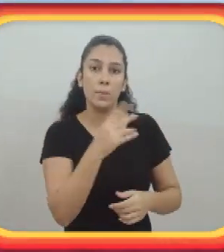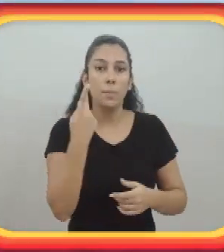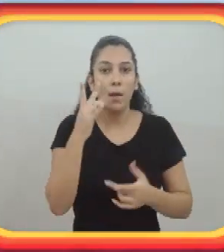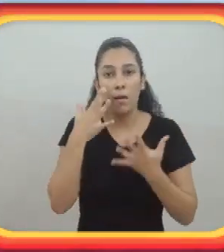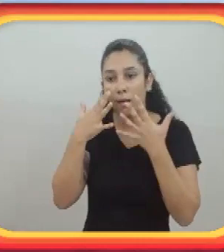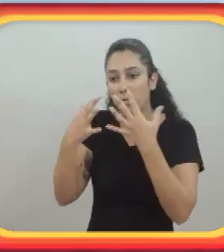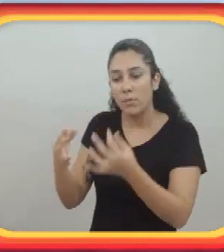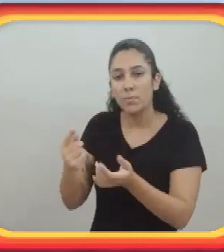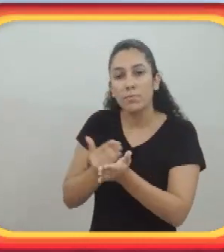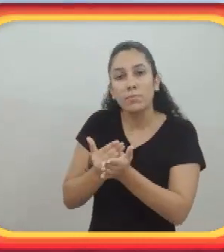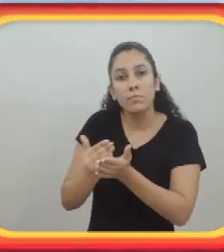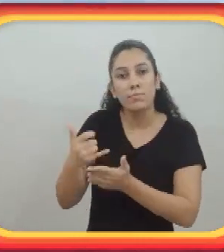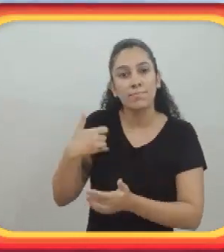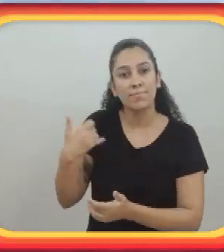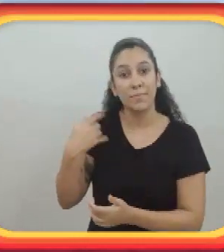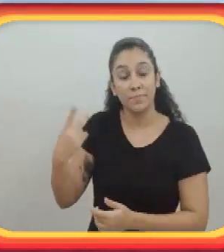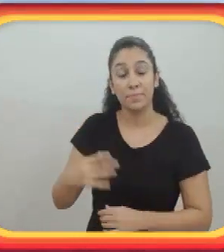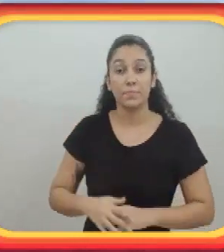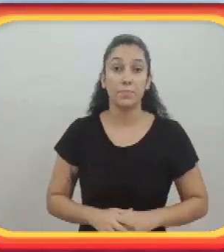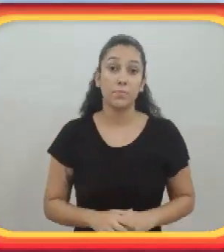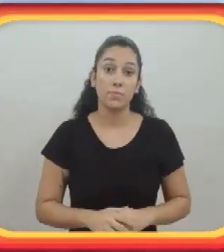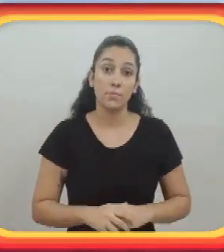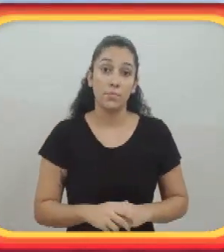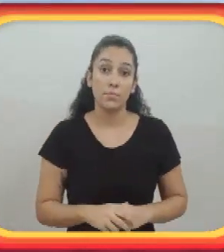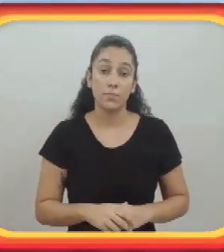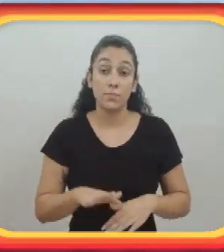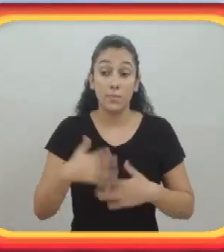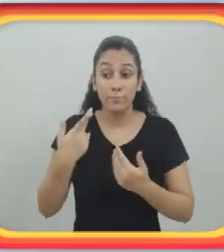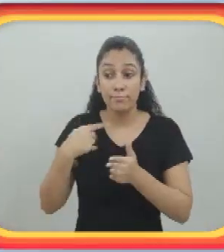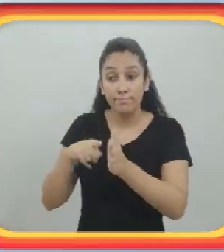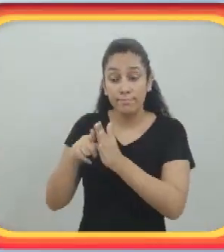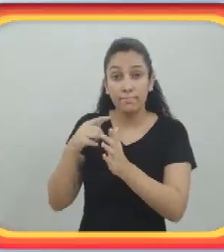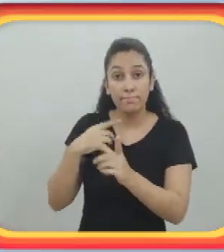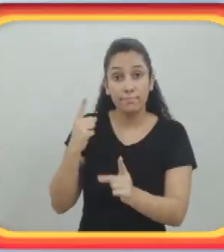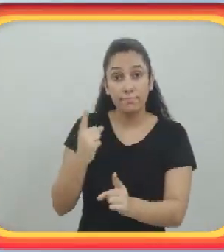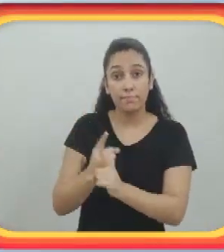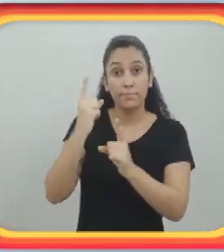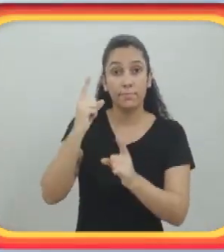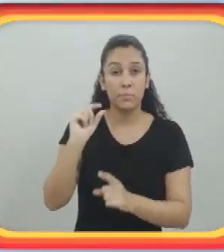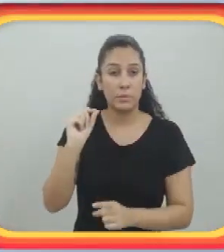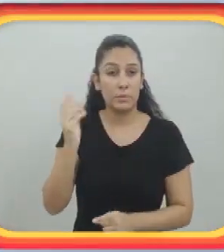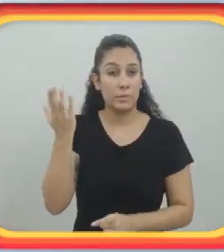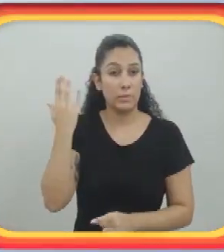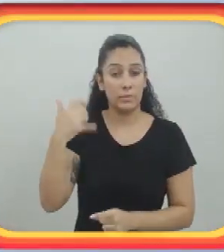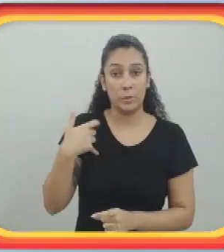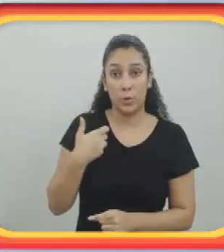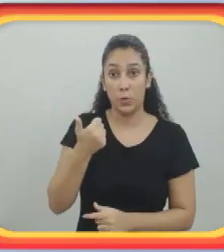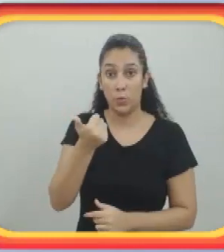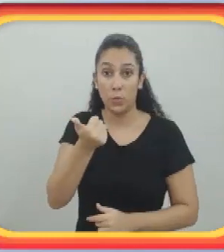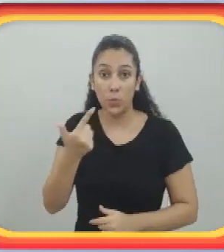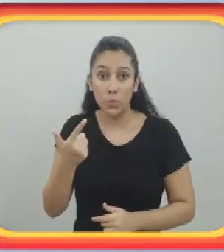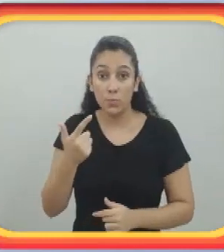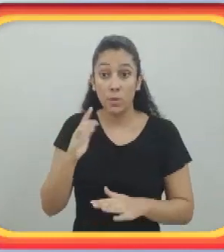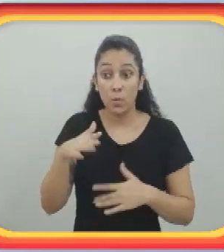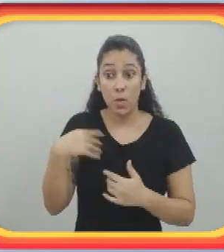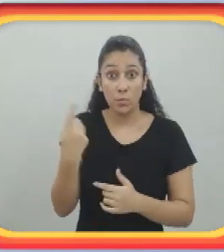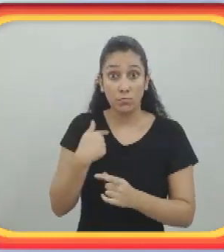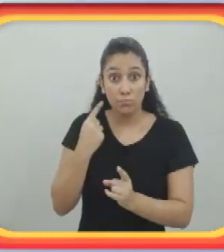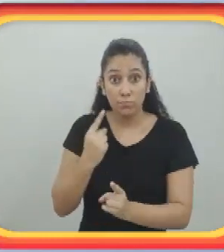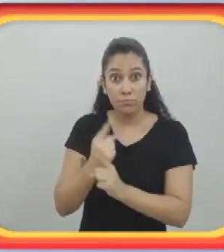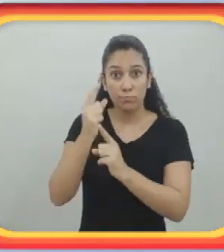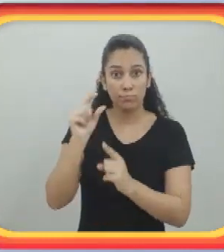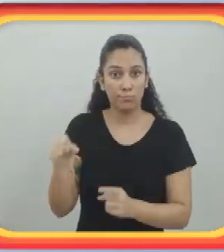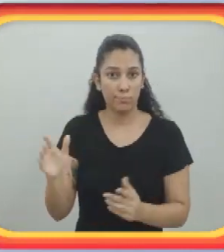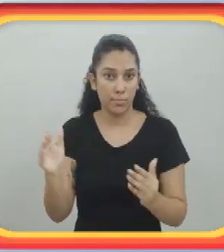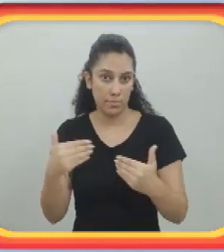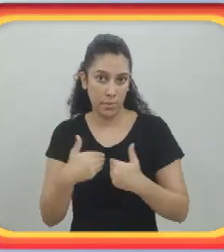faculdade para poder dar atenção nos primeiros anos de vida dele, né? Então, o diagnóstico do Lucas foi um diagnóstico muito tardio, né,